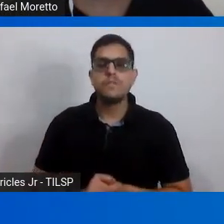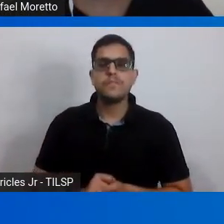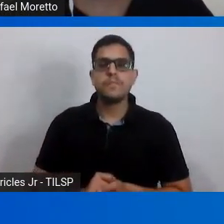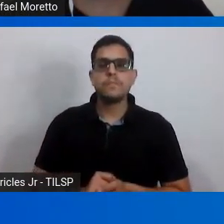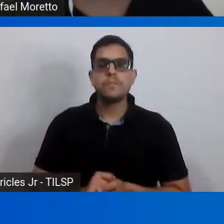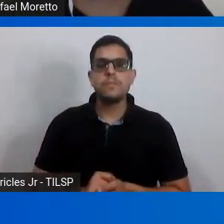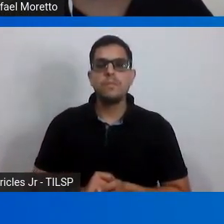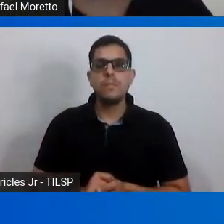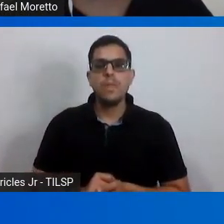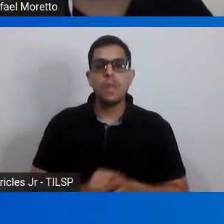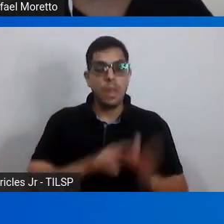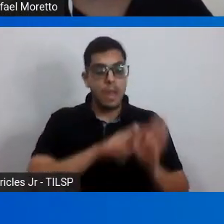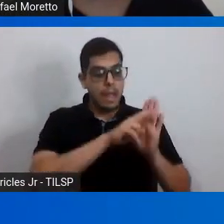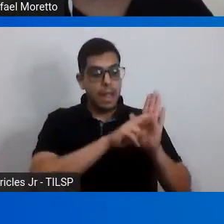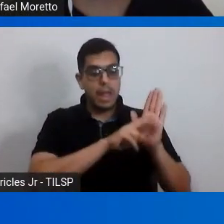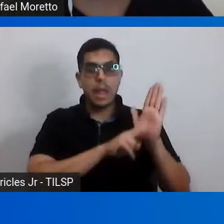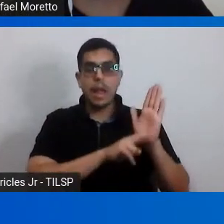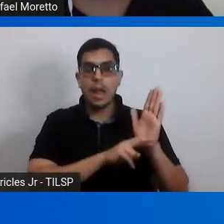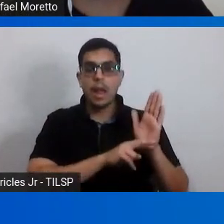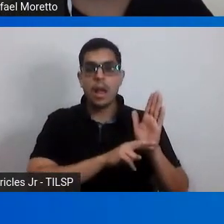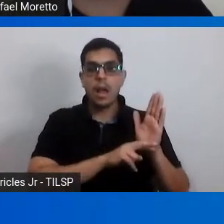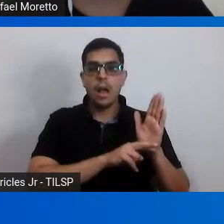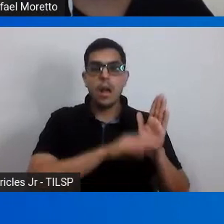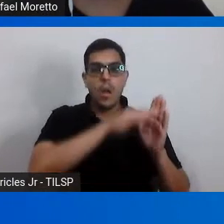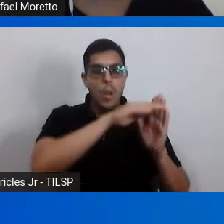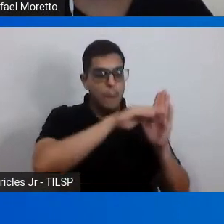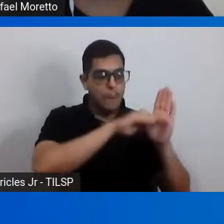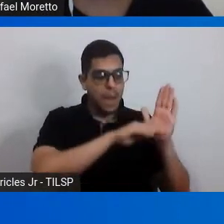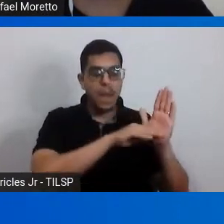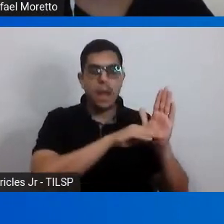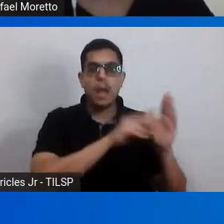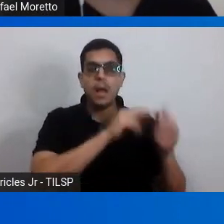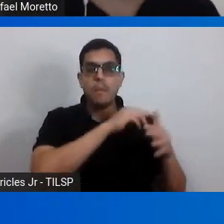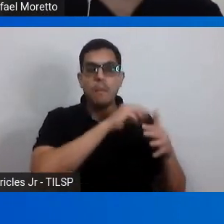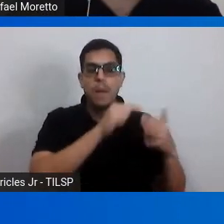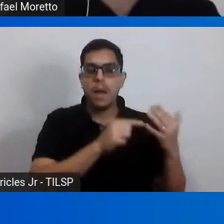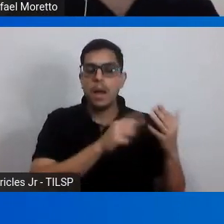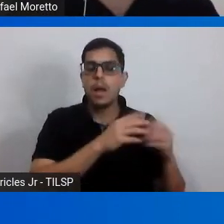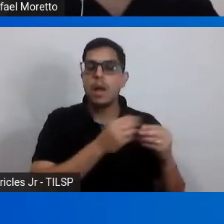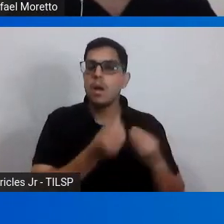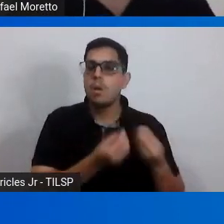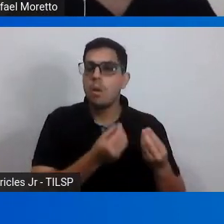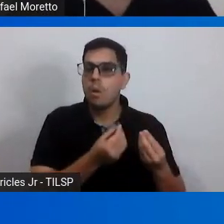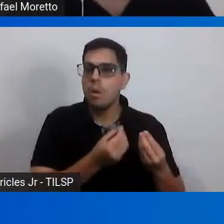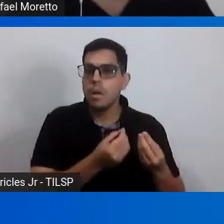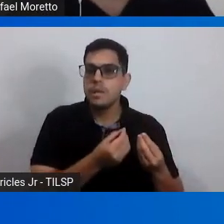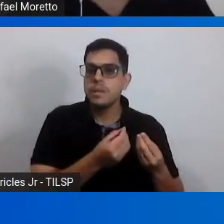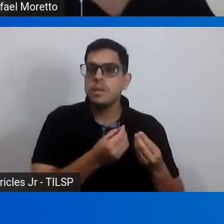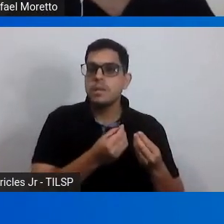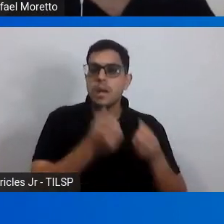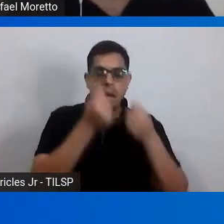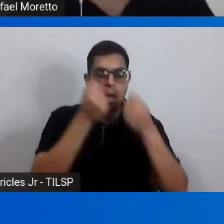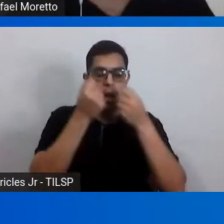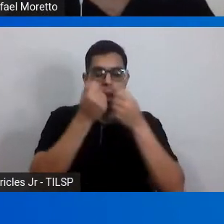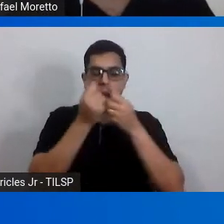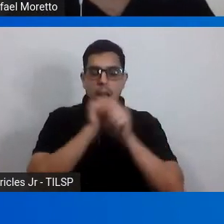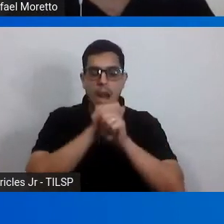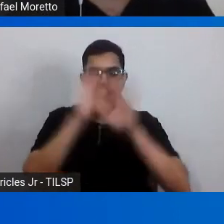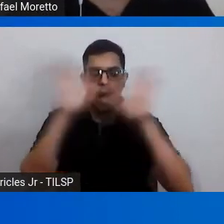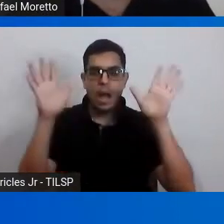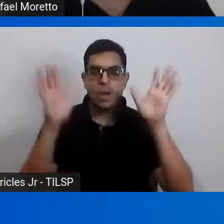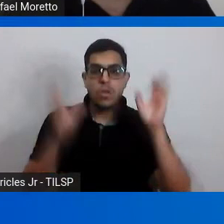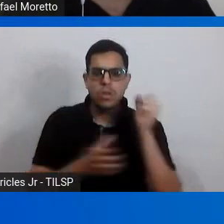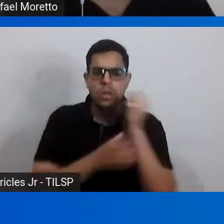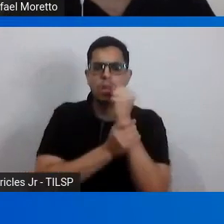Enade não são suficientes para a gente apontar isso com clareza com segurança o que a gente precisa é cada projeto